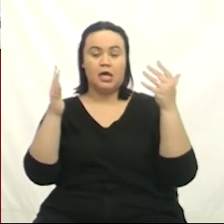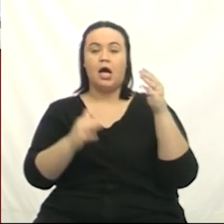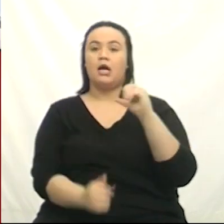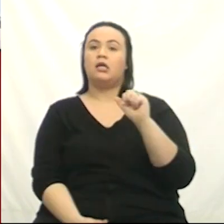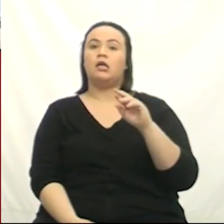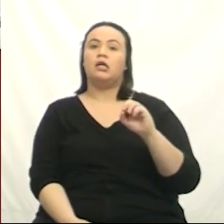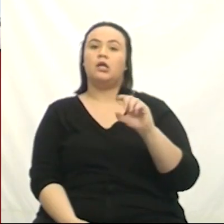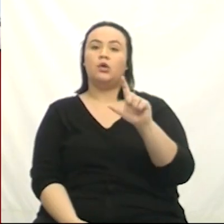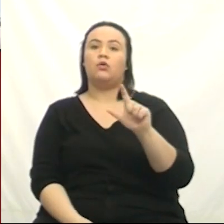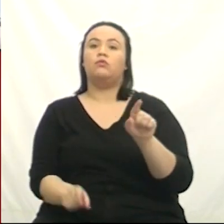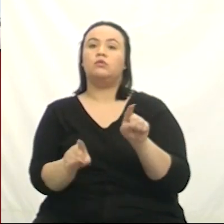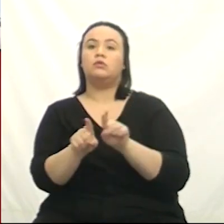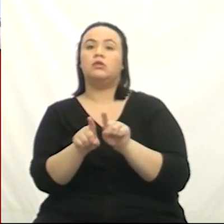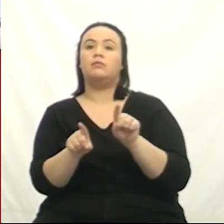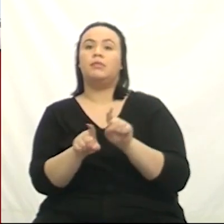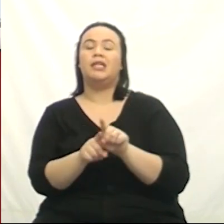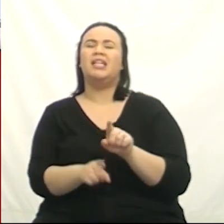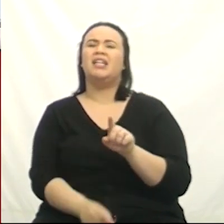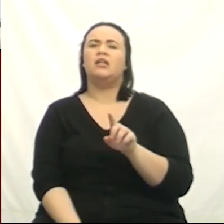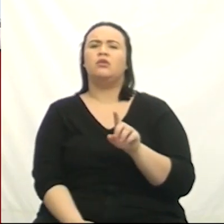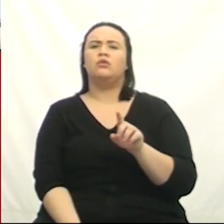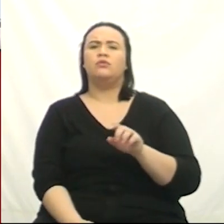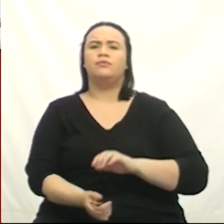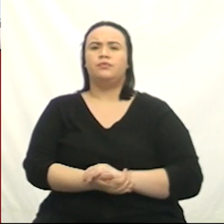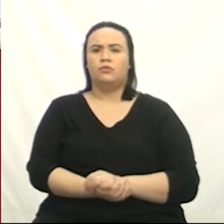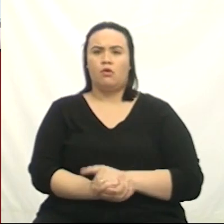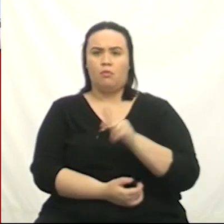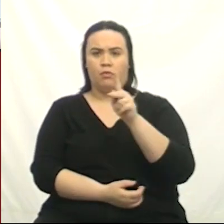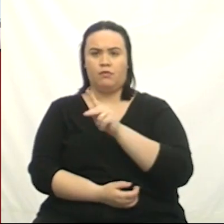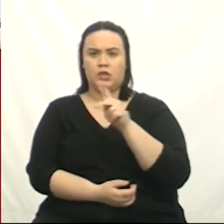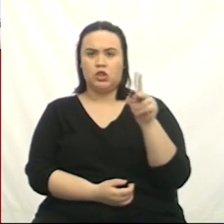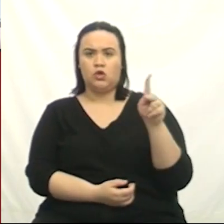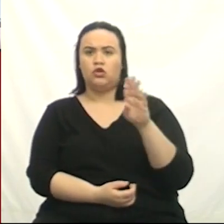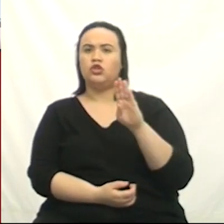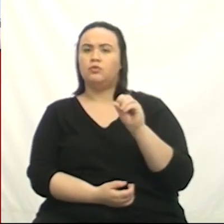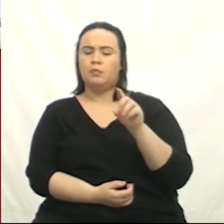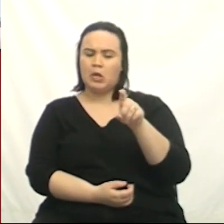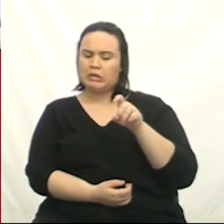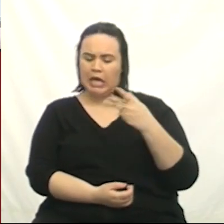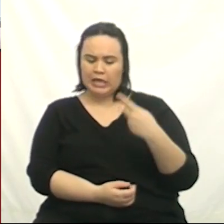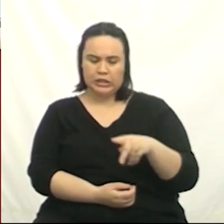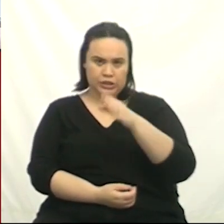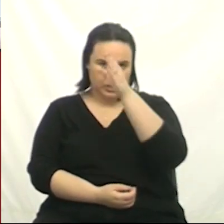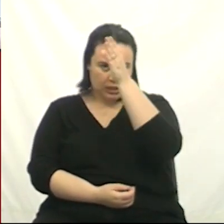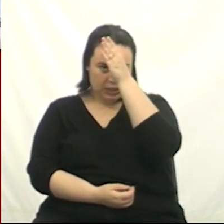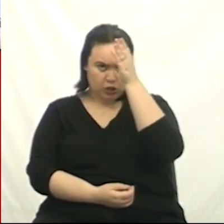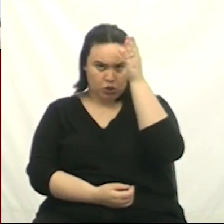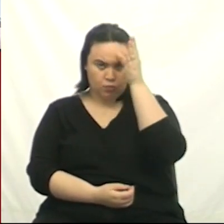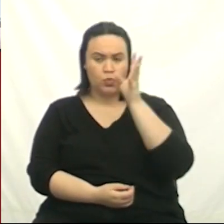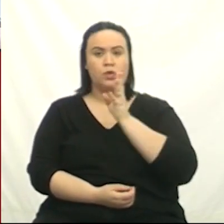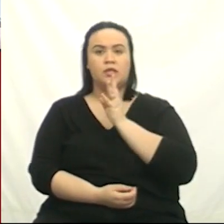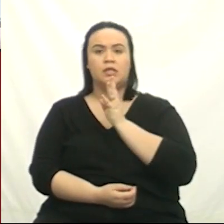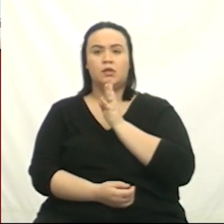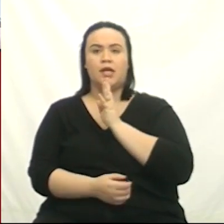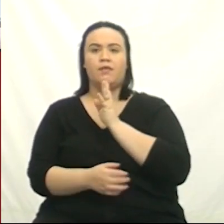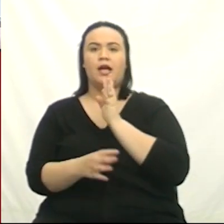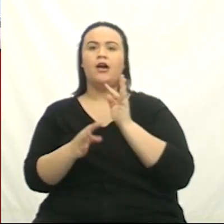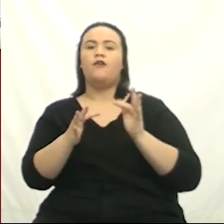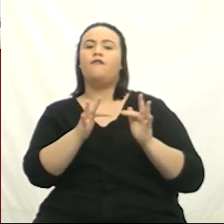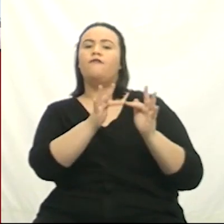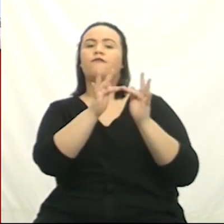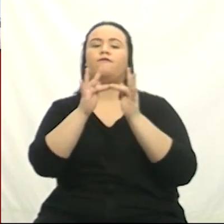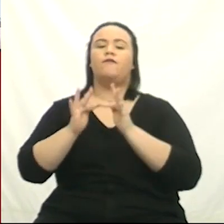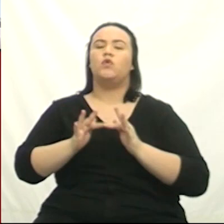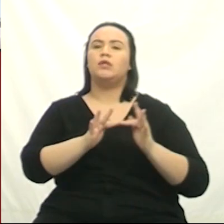parabenizar o Didio Soares, que é um professor de boxe aqui de Criciúma. Conheci ele quando estava na Fundação de Esportes e,